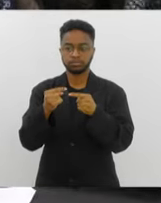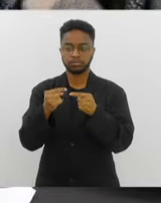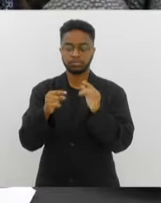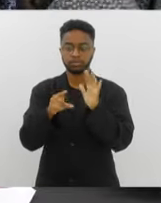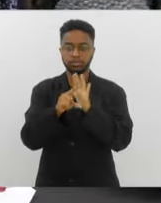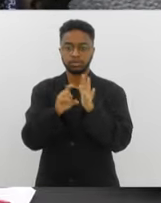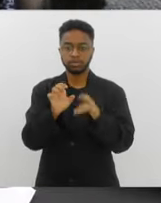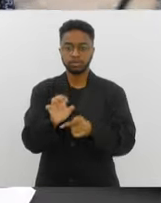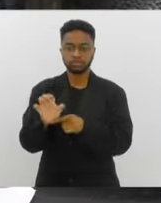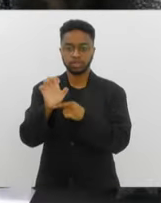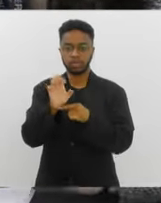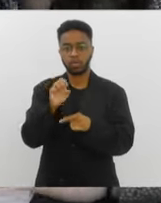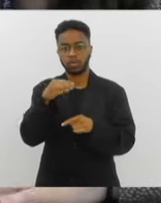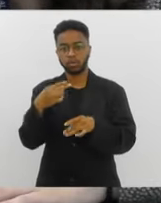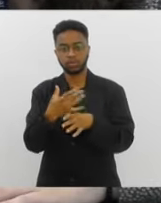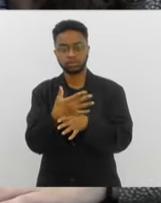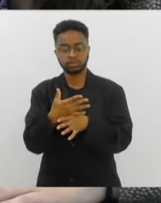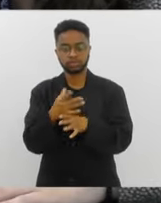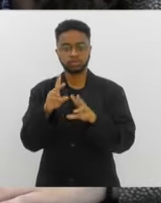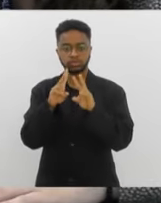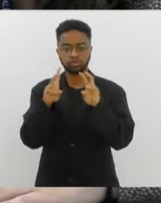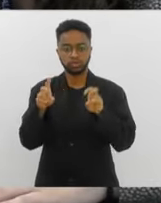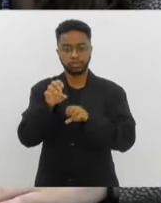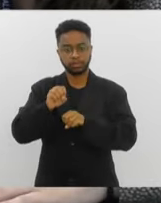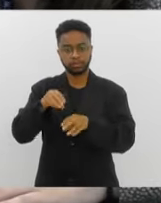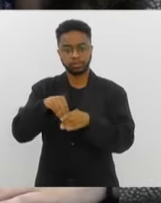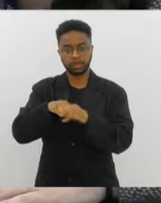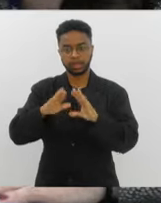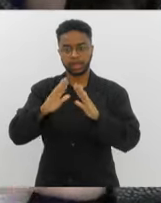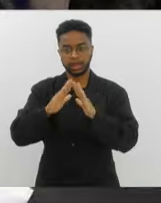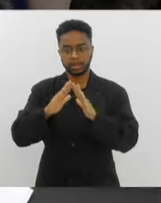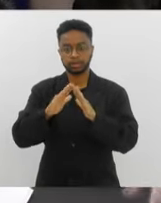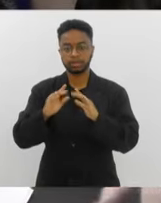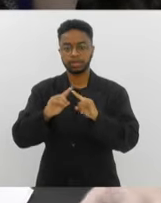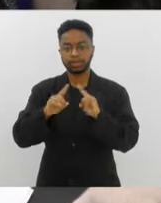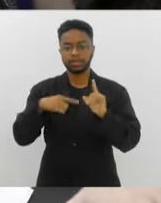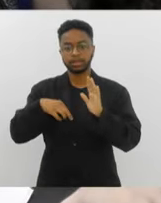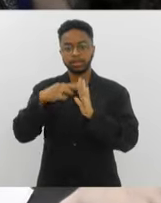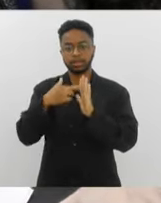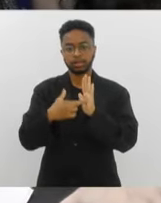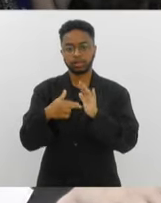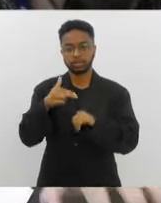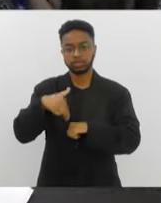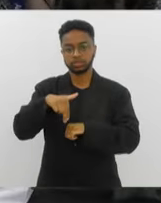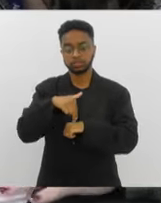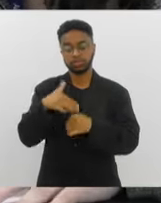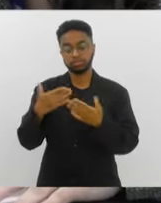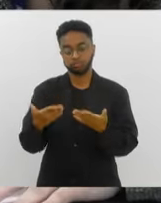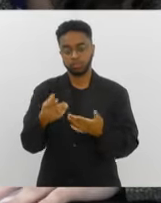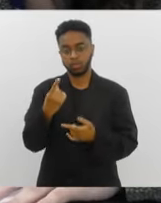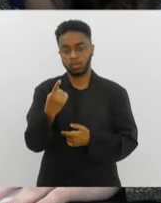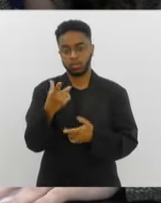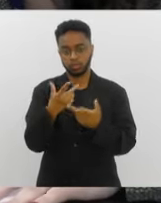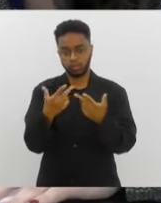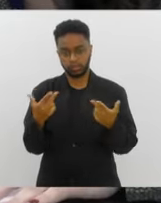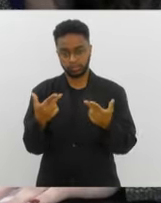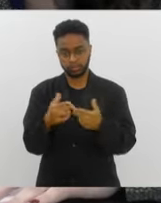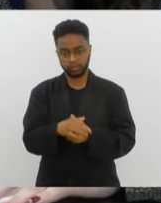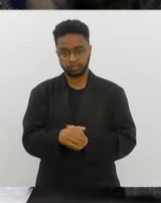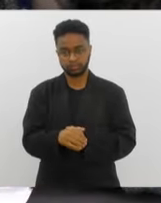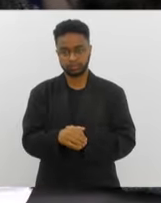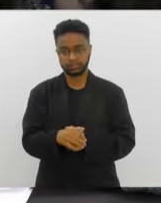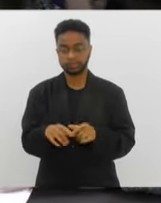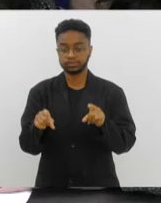leis estaduais ou municipais sobre educação domiciliar, sem prévia regulamentação nacional. Isso é um ponto.